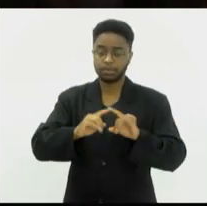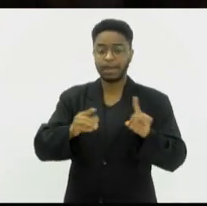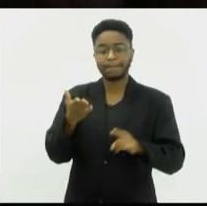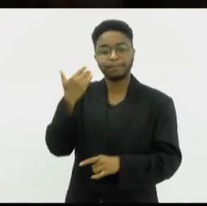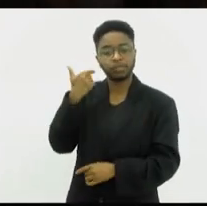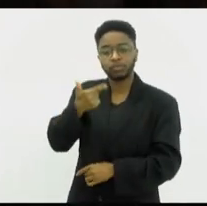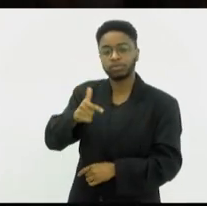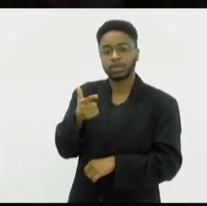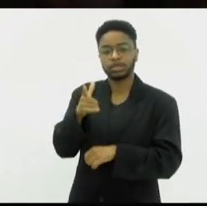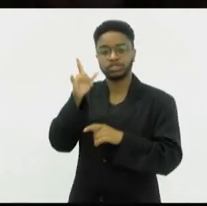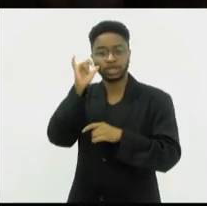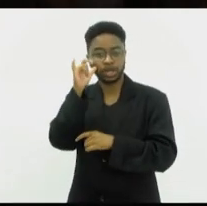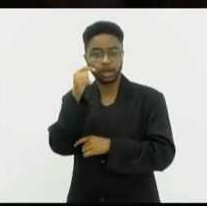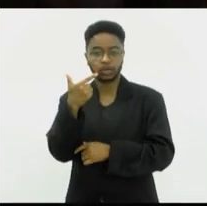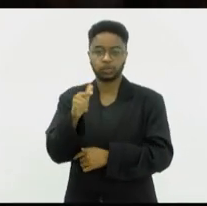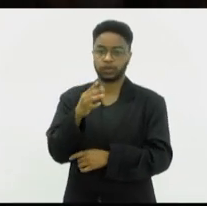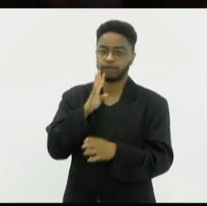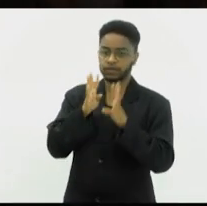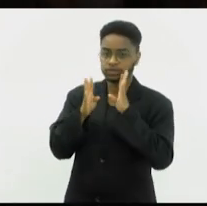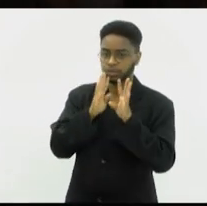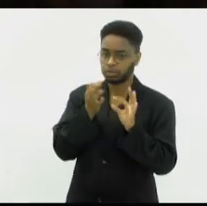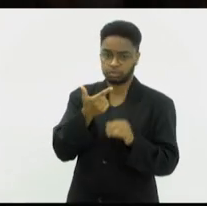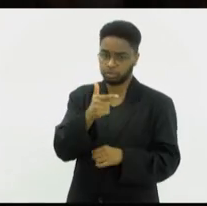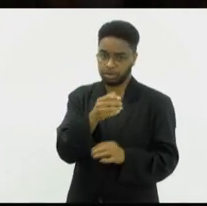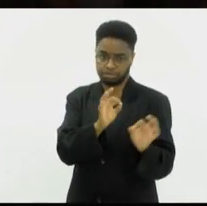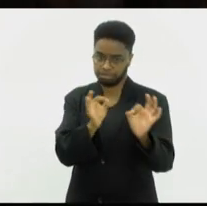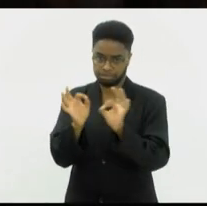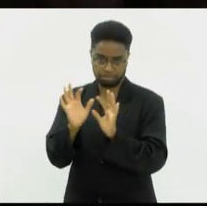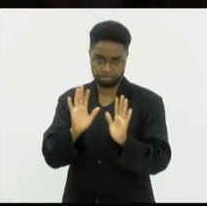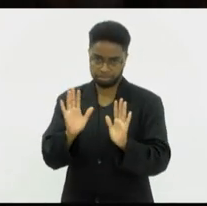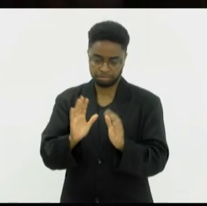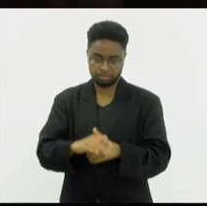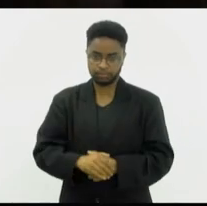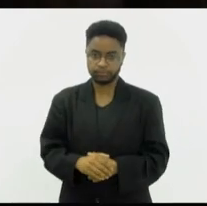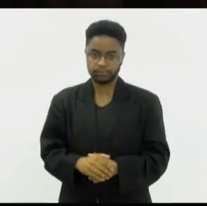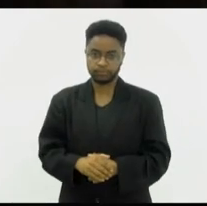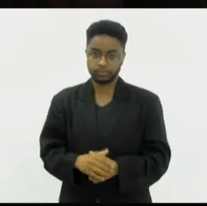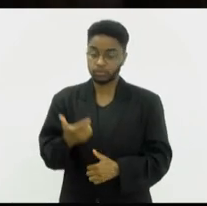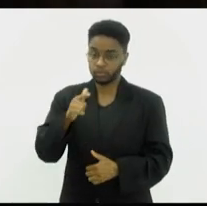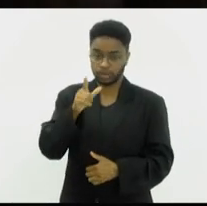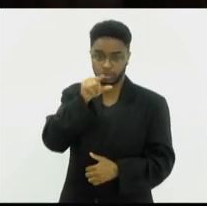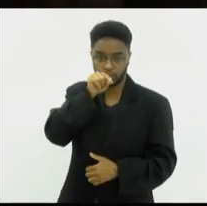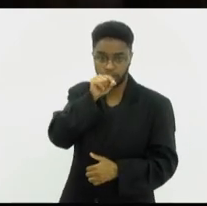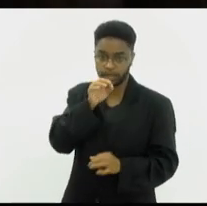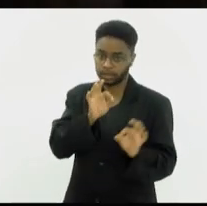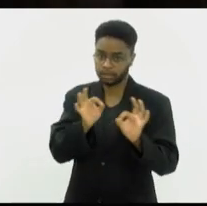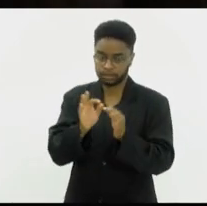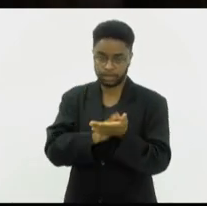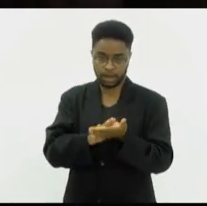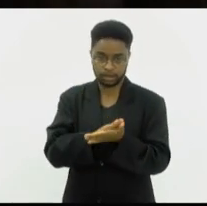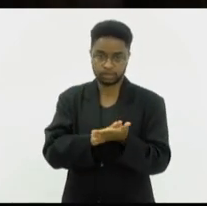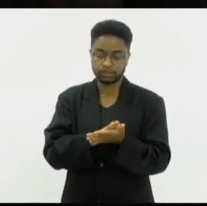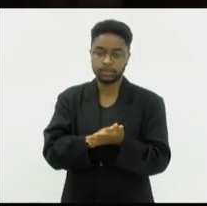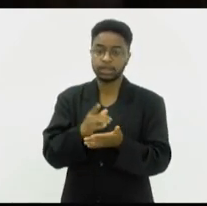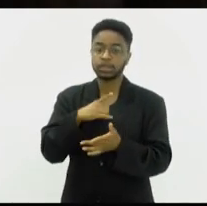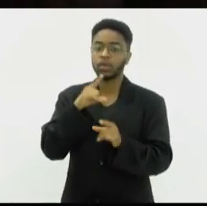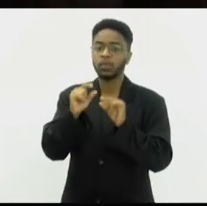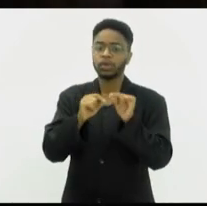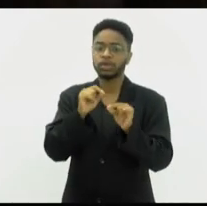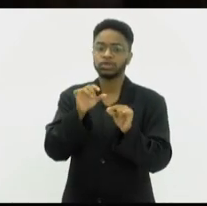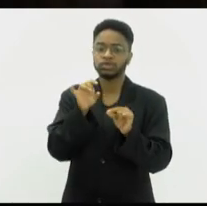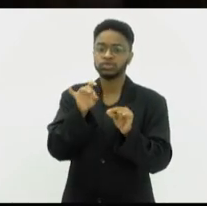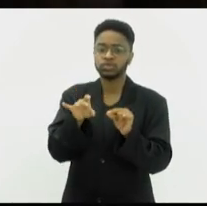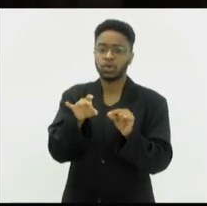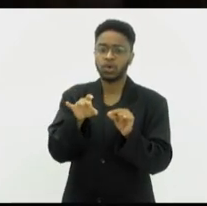tinha Facebook, né? Não tinha nada disso, não tinha Twitter. O que tinha era, mal e porcamente, um